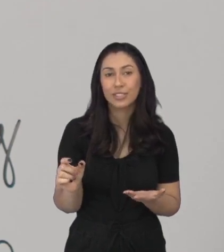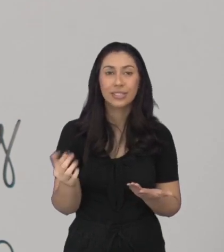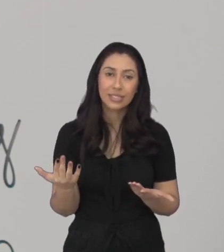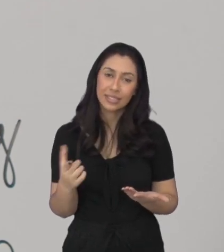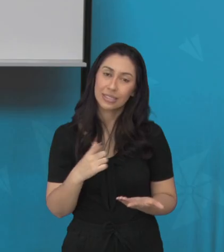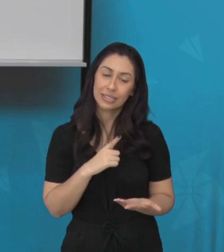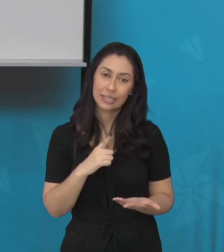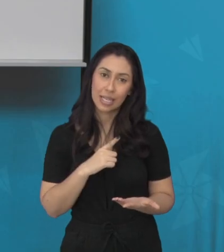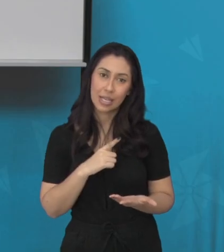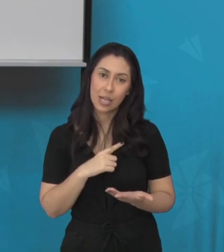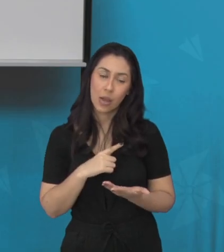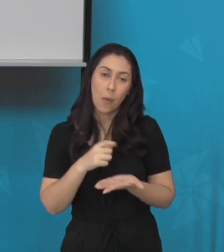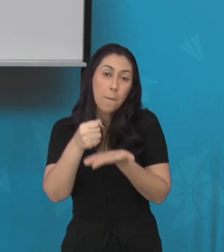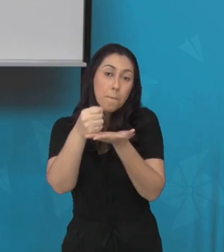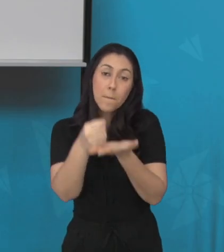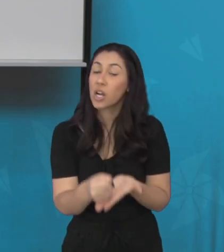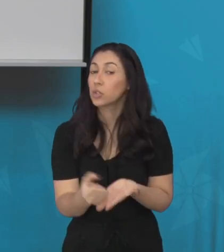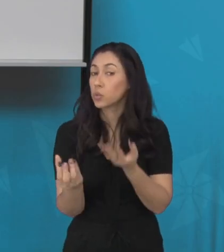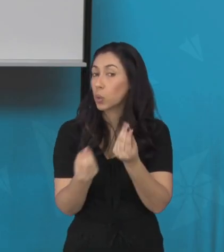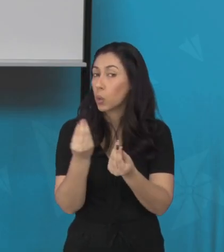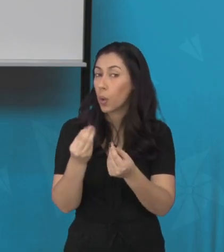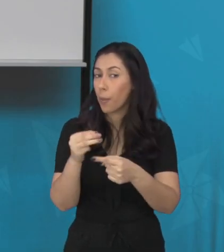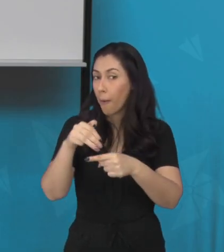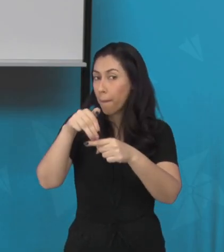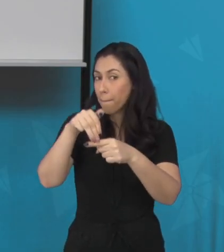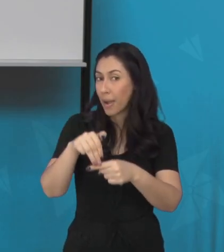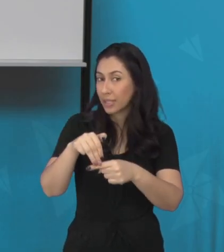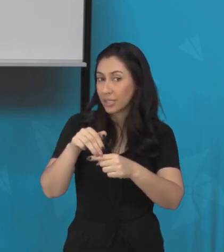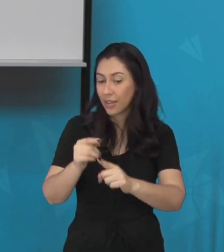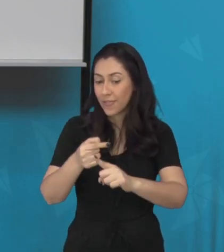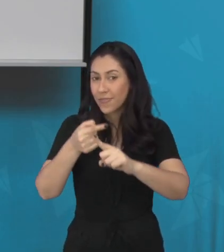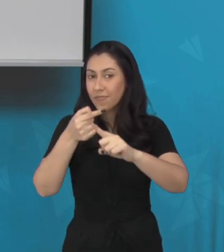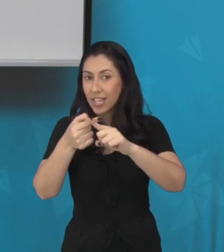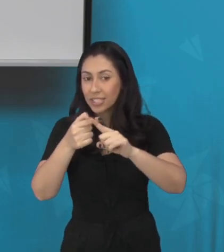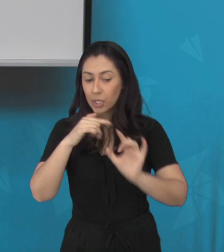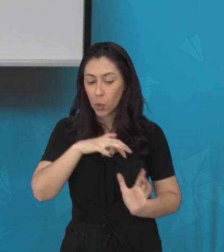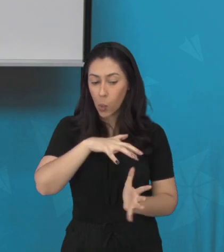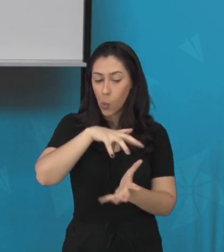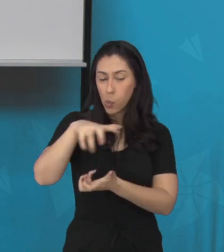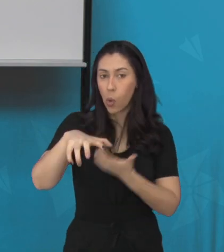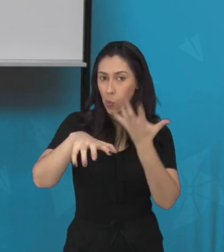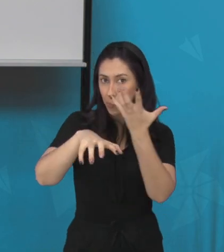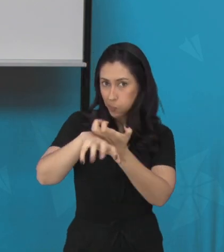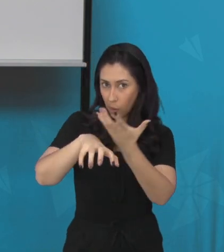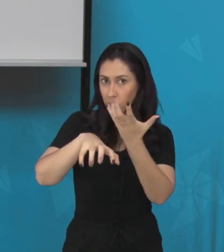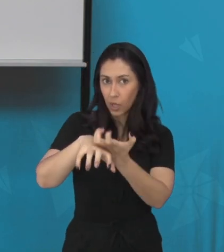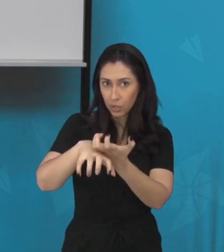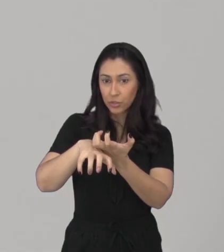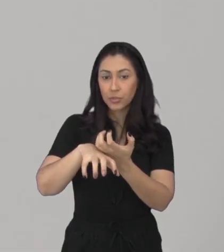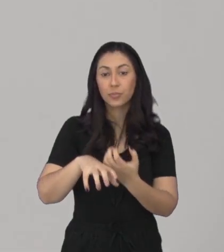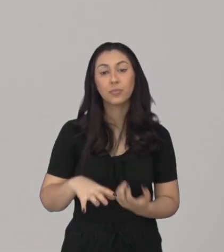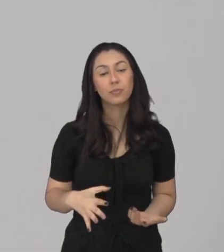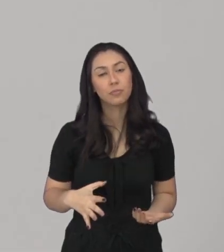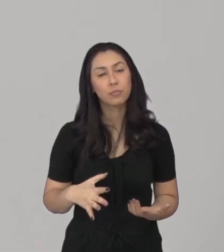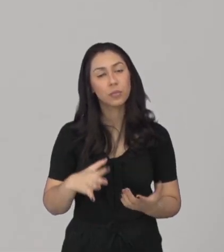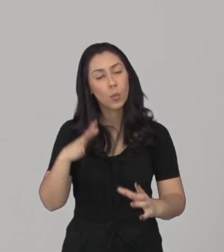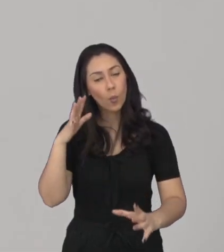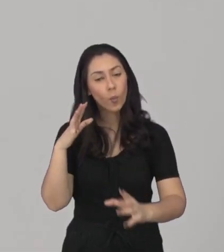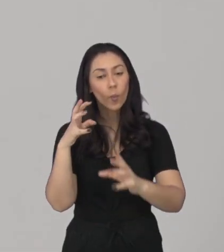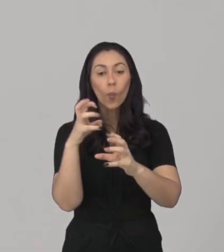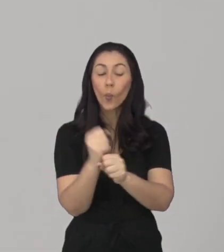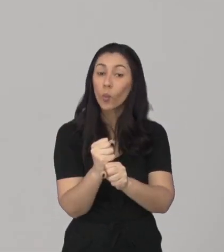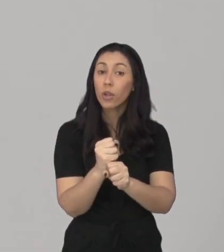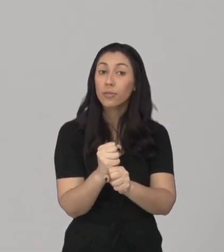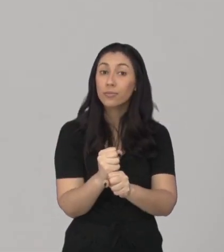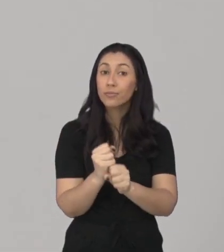a gravidade é peso. A massa eu tenho e a gravidade eu tenho. A questão me deu. Beleza? Resolvendo